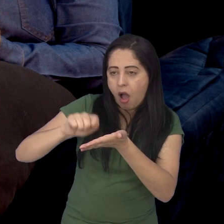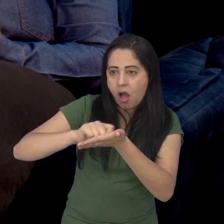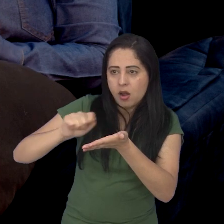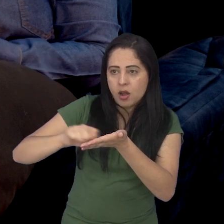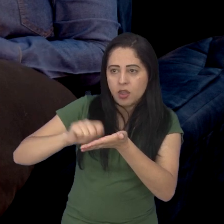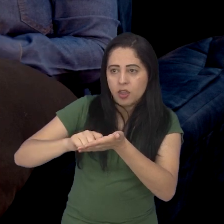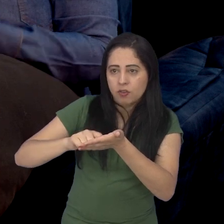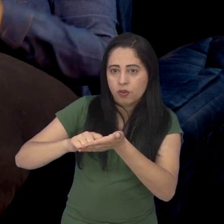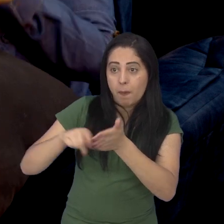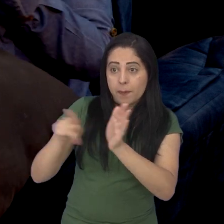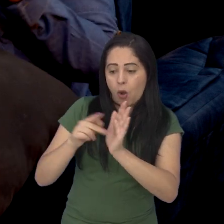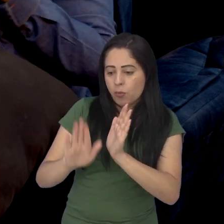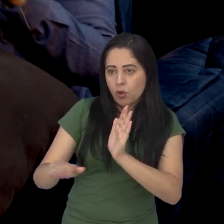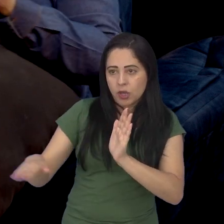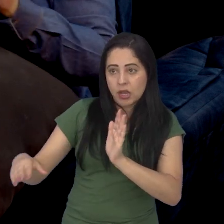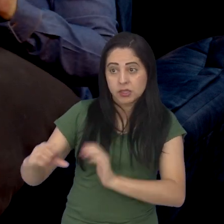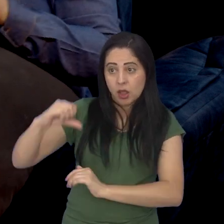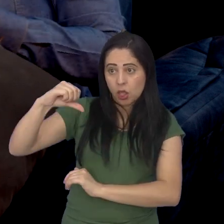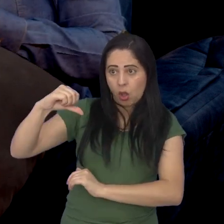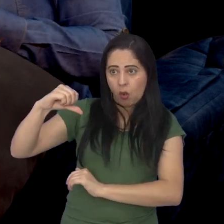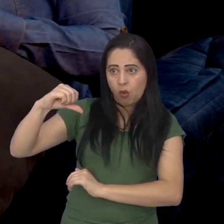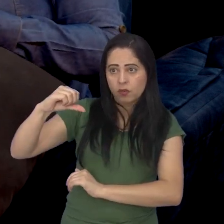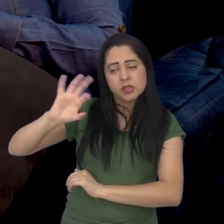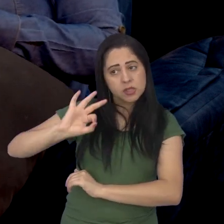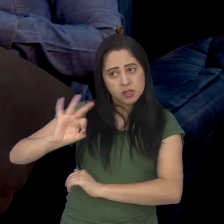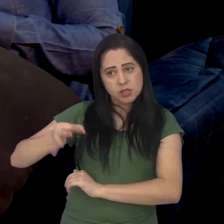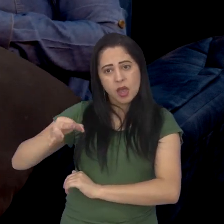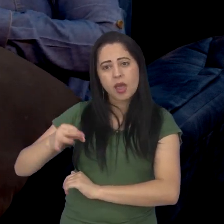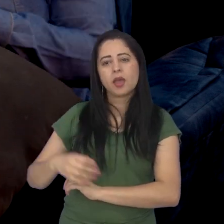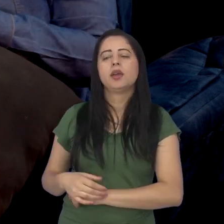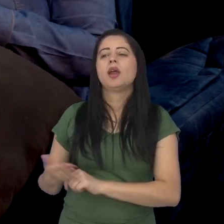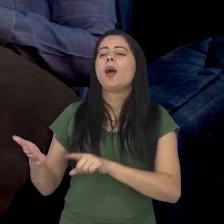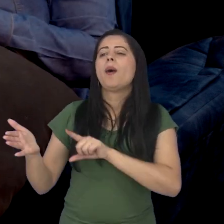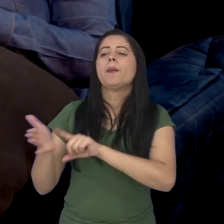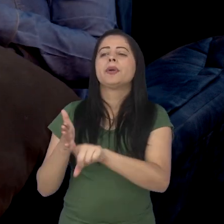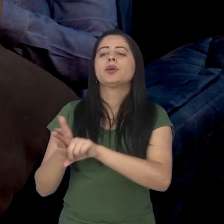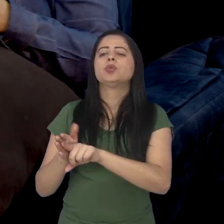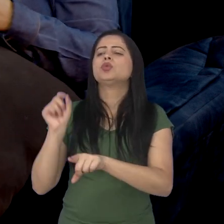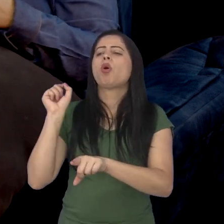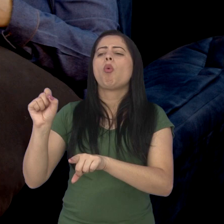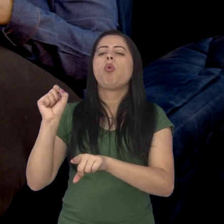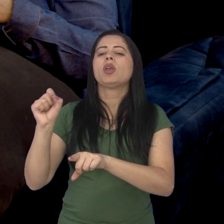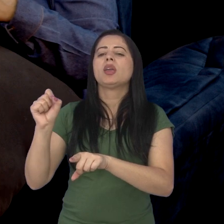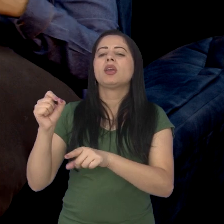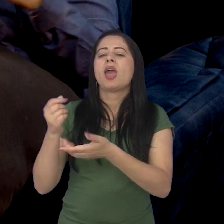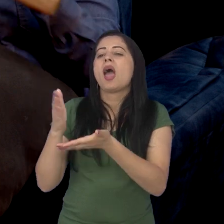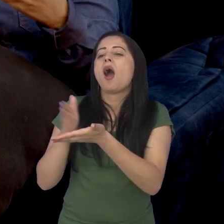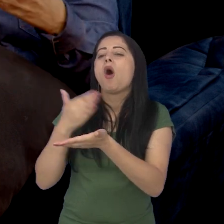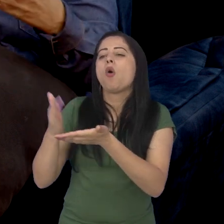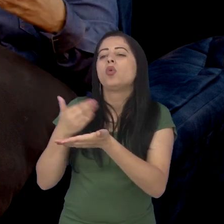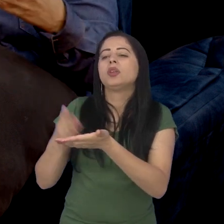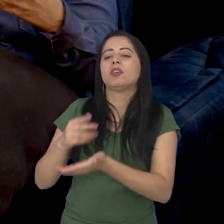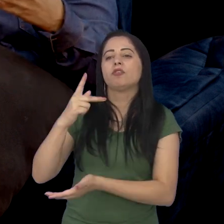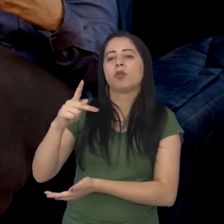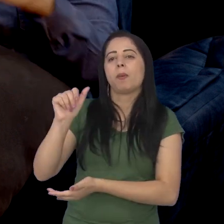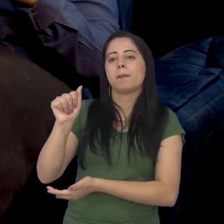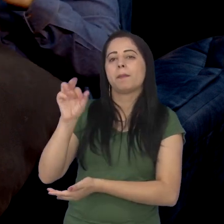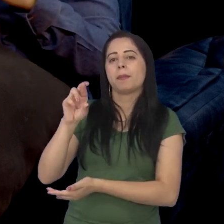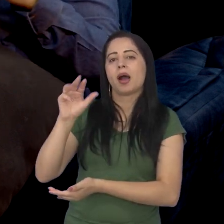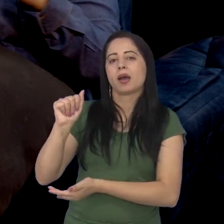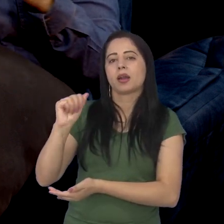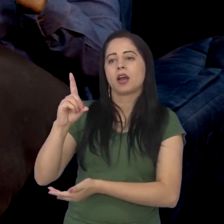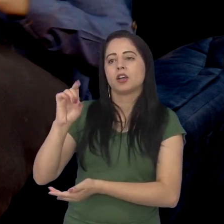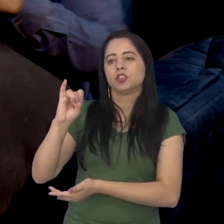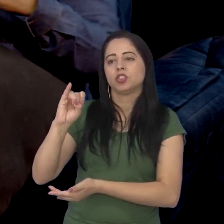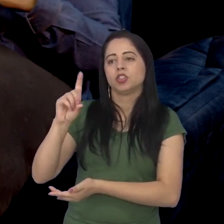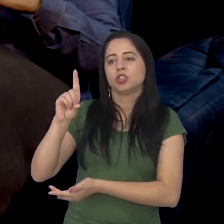professora. E aí eu estava lendo sobre você, você também publicou 9 livros paradidáticos,